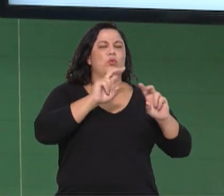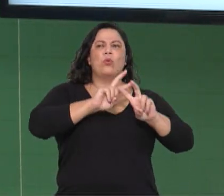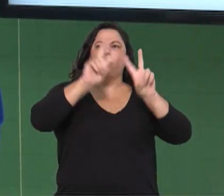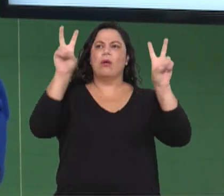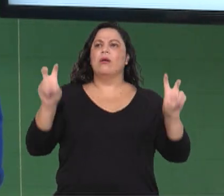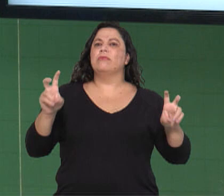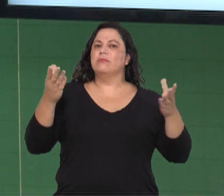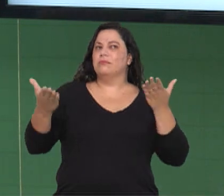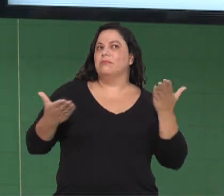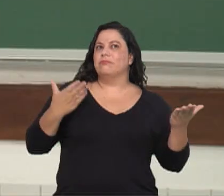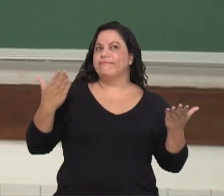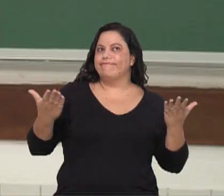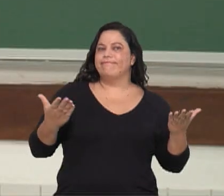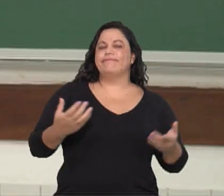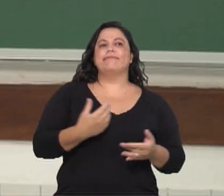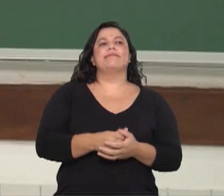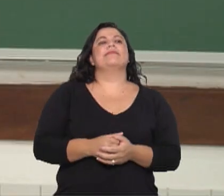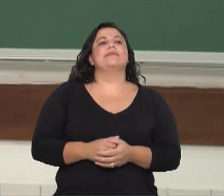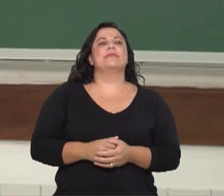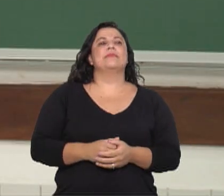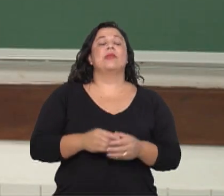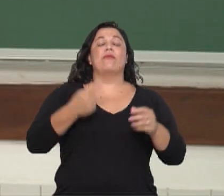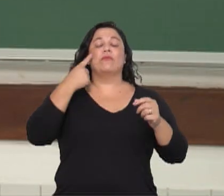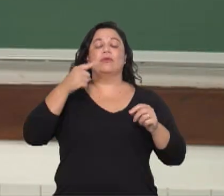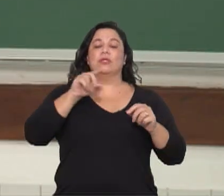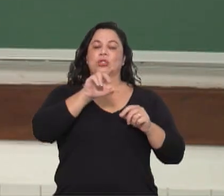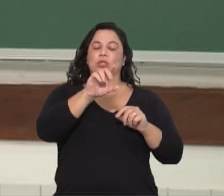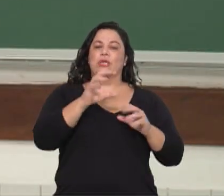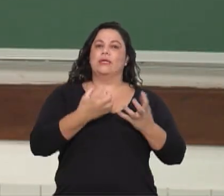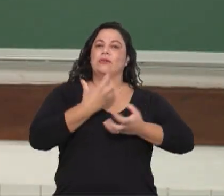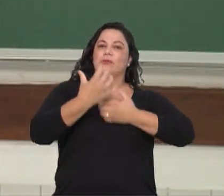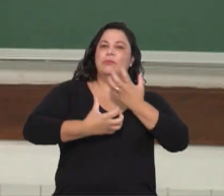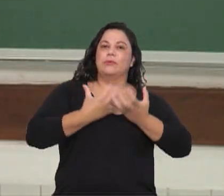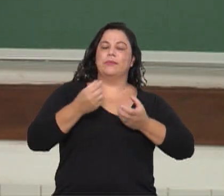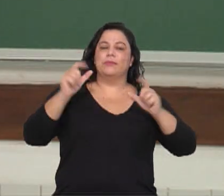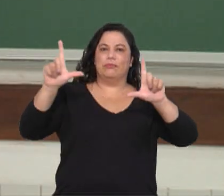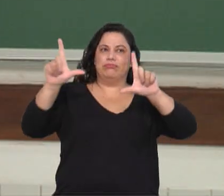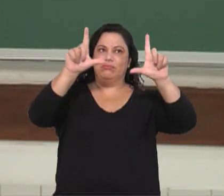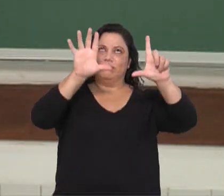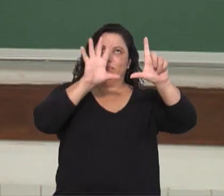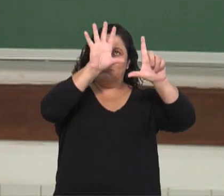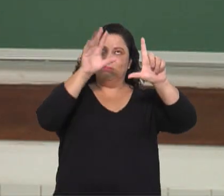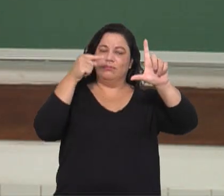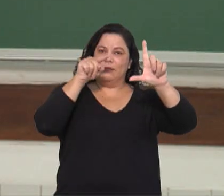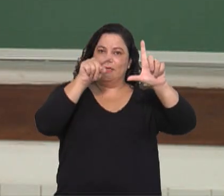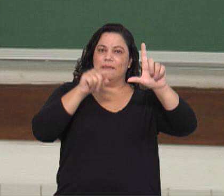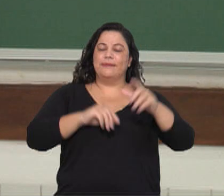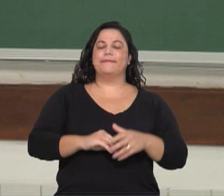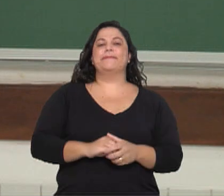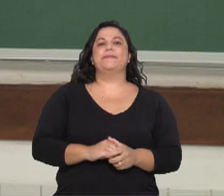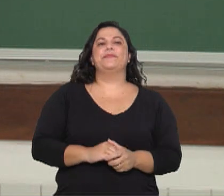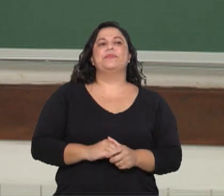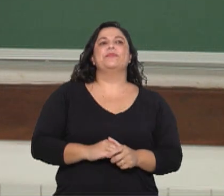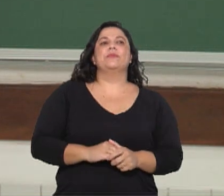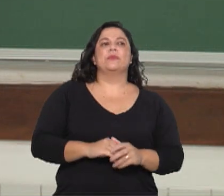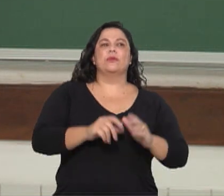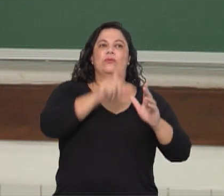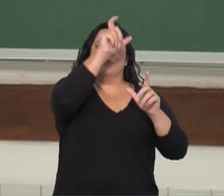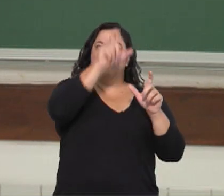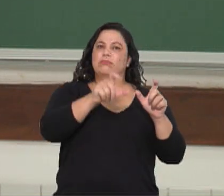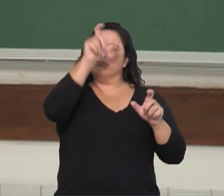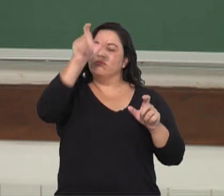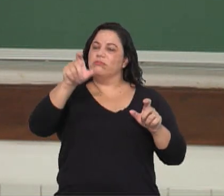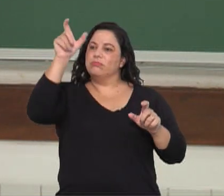poema nos traz. Vou deixar aqui para vocês o poema com todas as estrofes para que